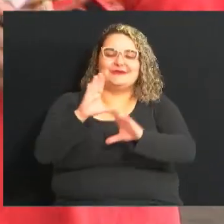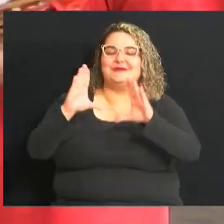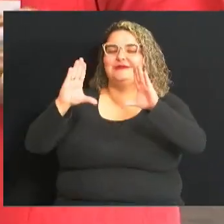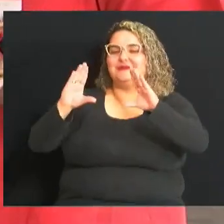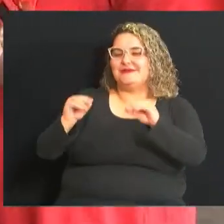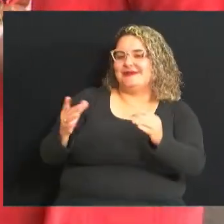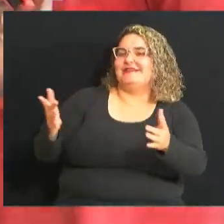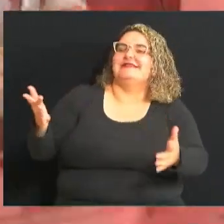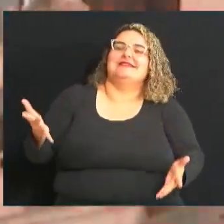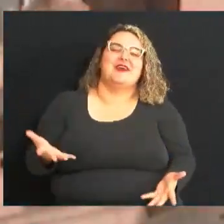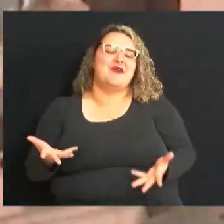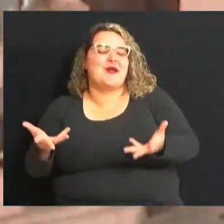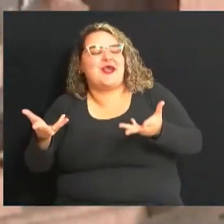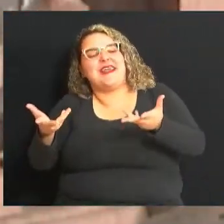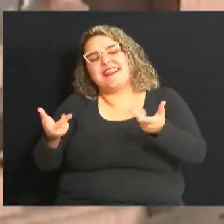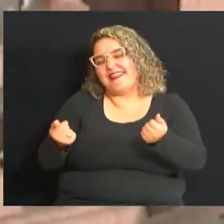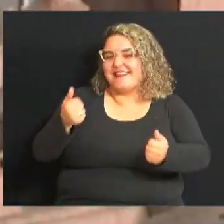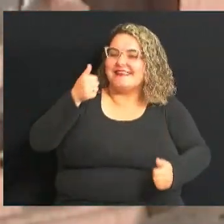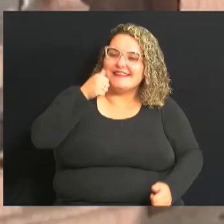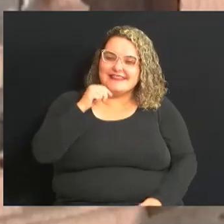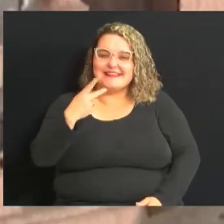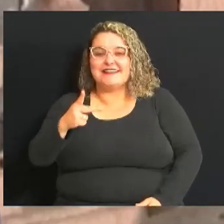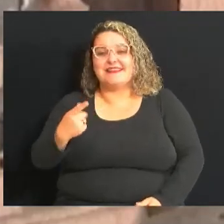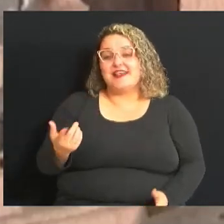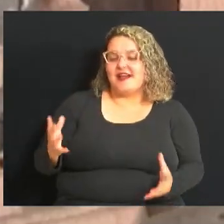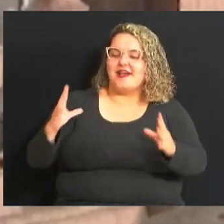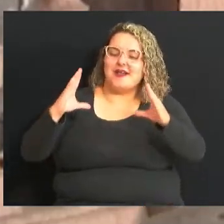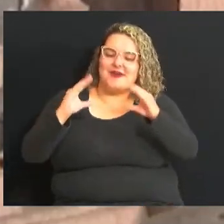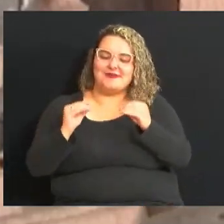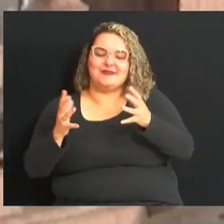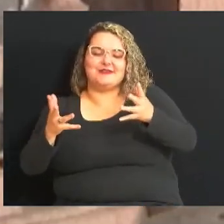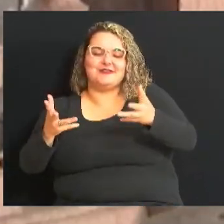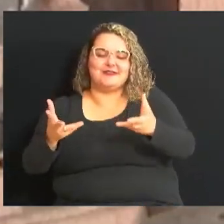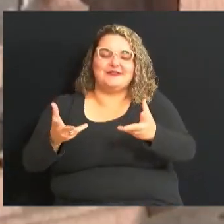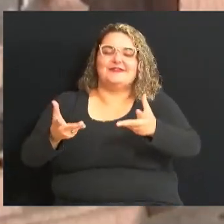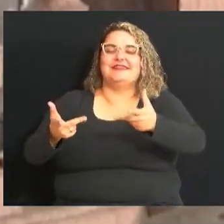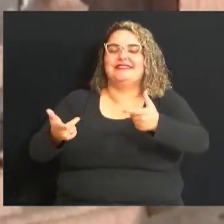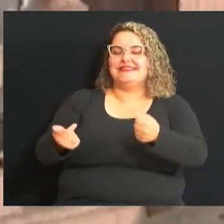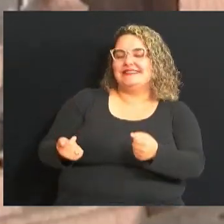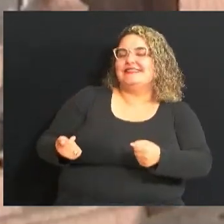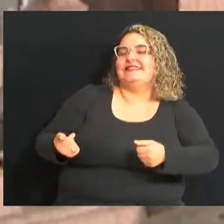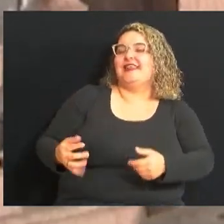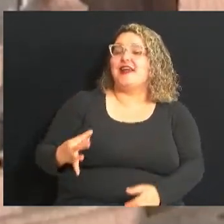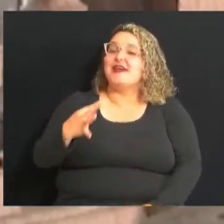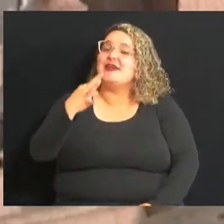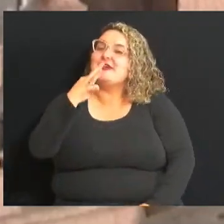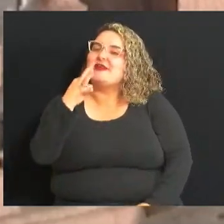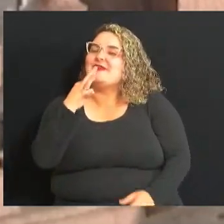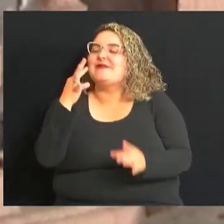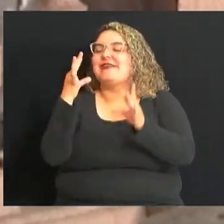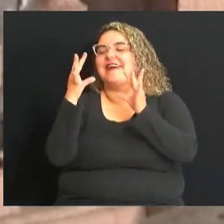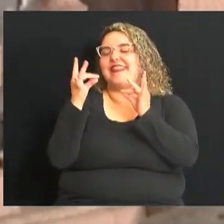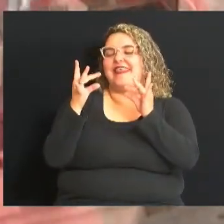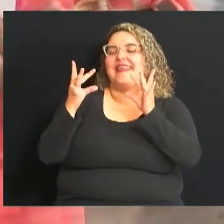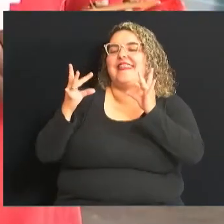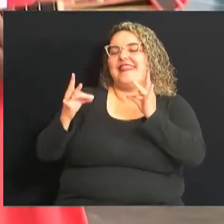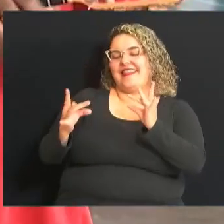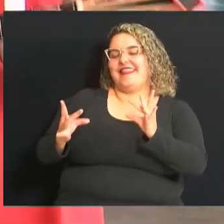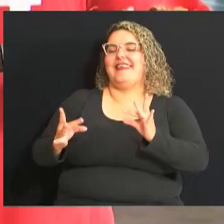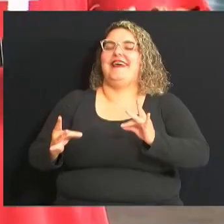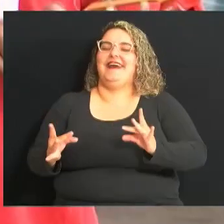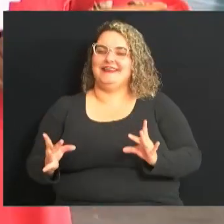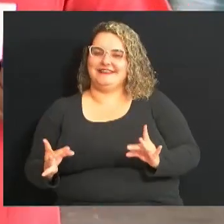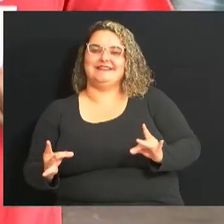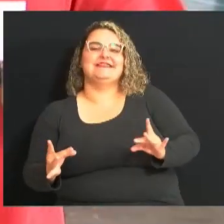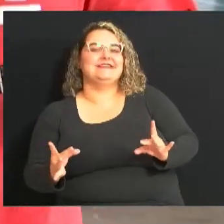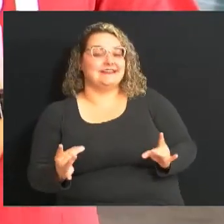gostosinho, ó. Eu vou a noite toda, noite toda, noite toda, noite toda, te conhecendo da cabeça aos